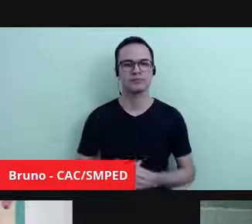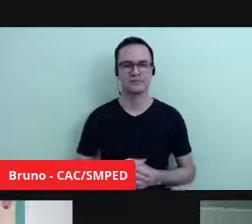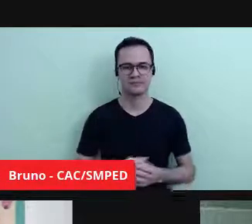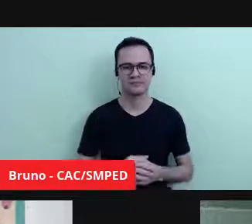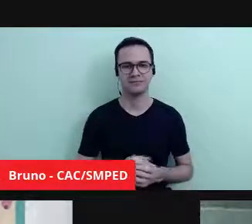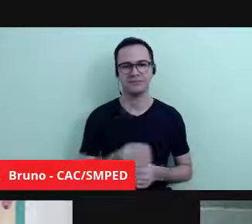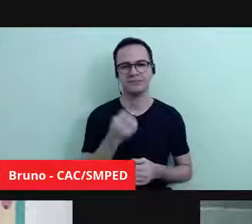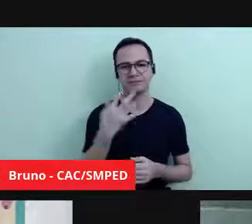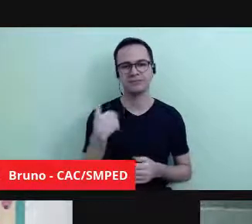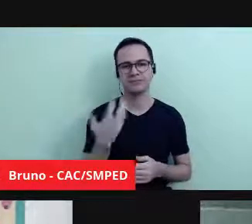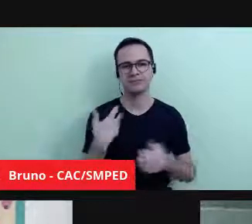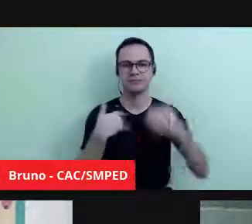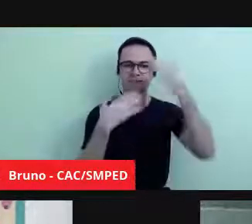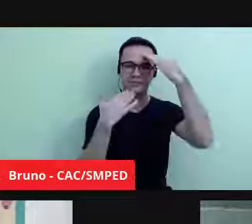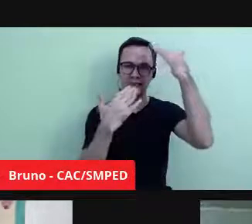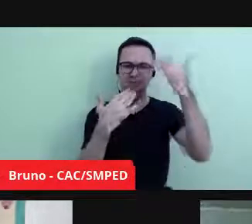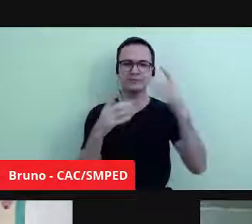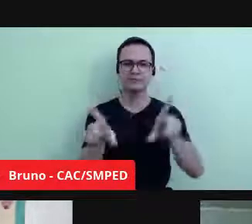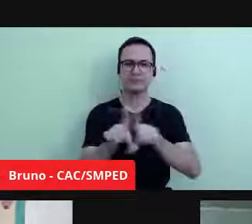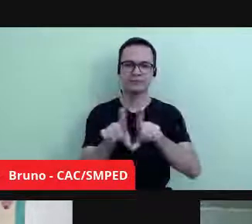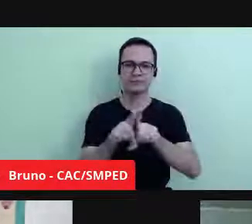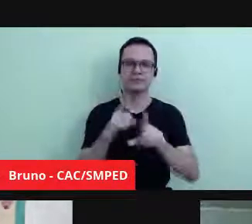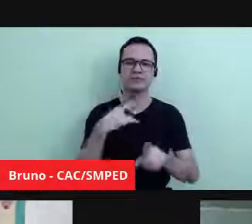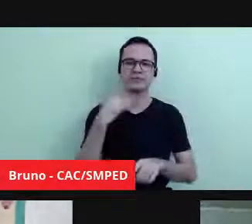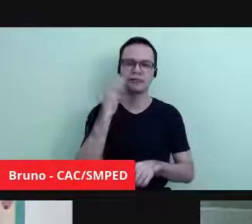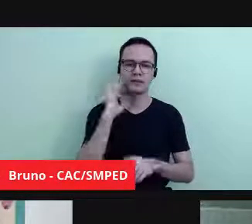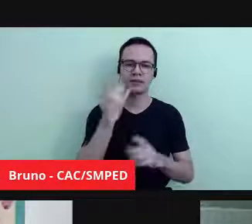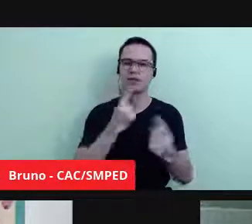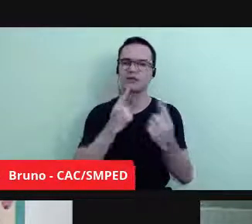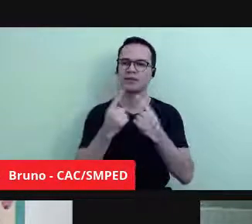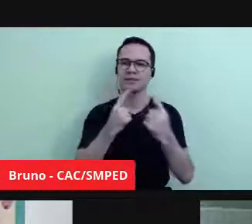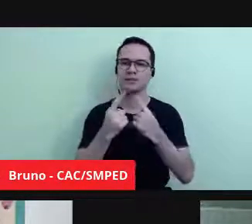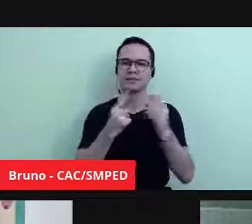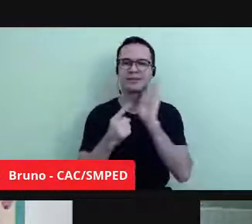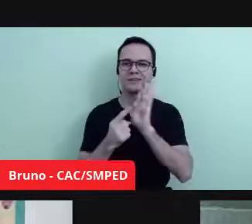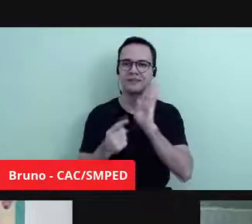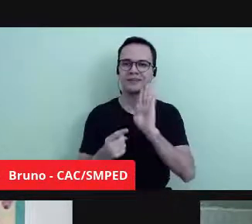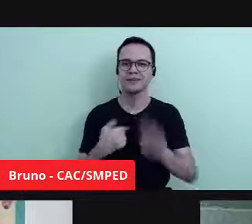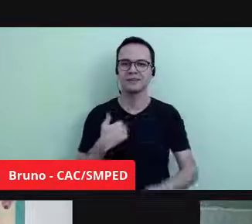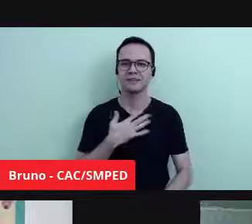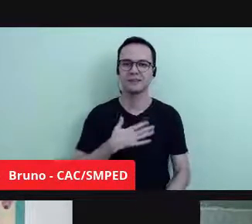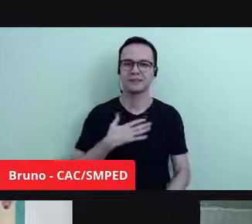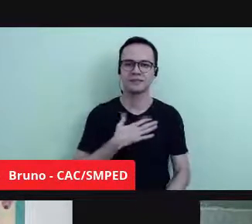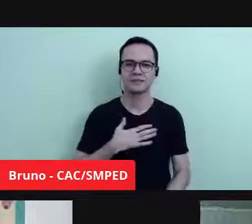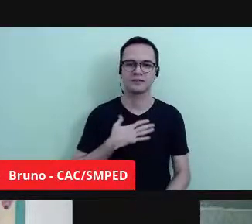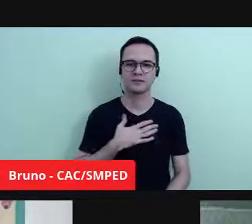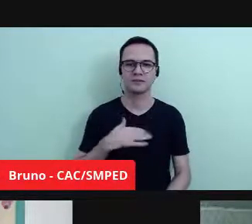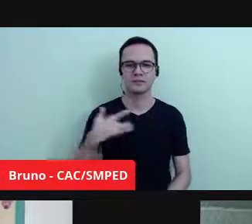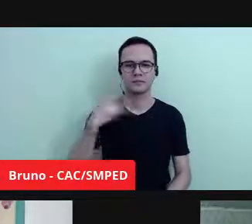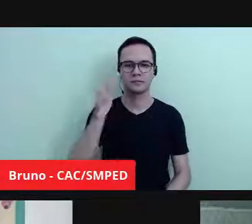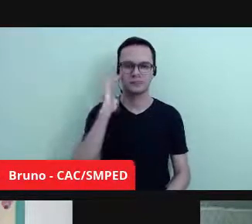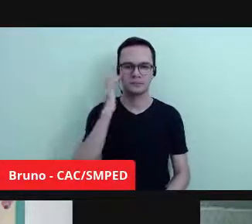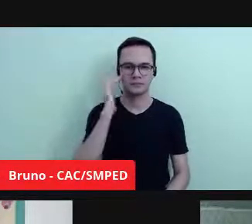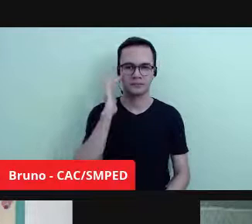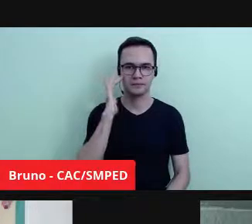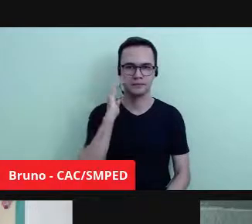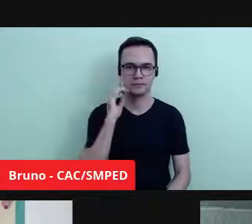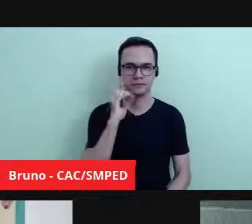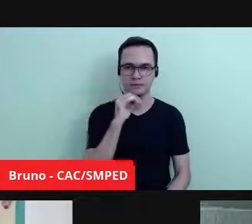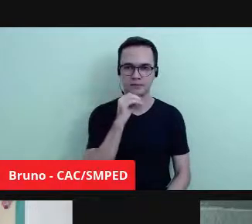Bom, queria agradecer também, achei que foi uma conversa super interessante, assim, eu acho